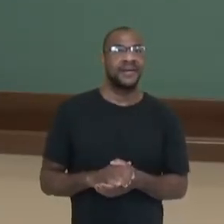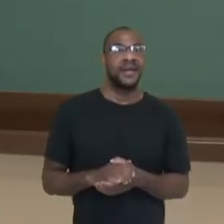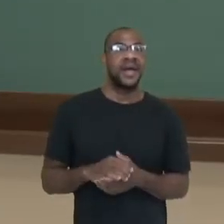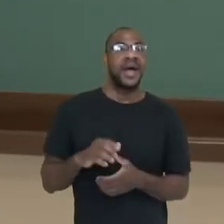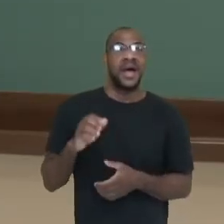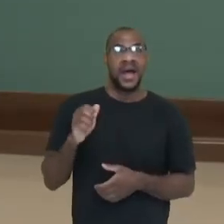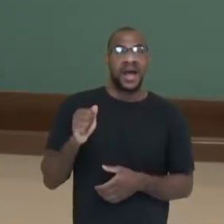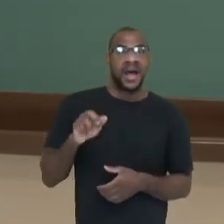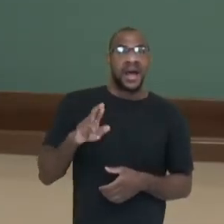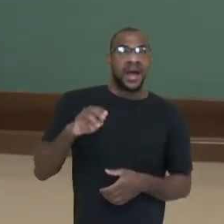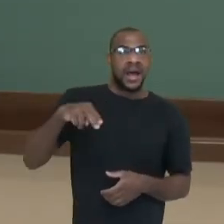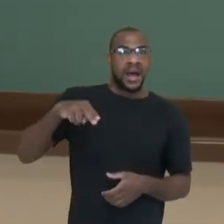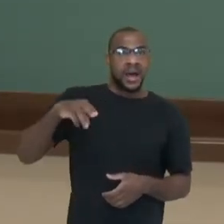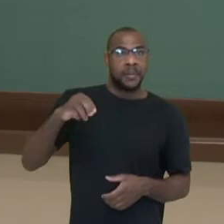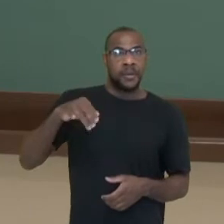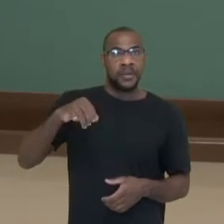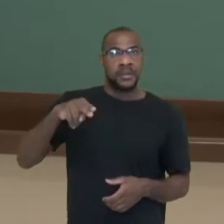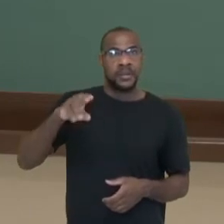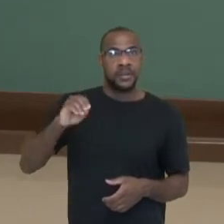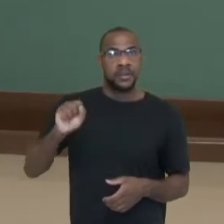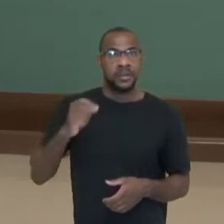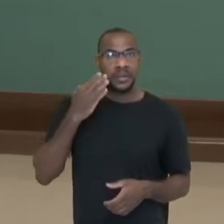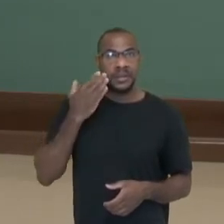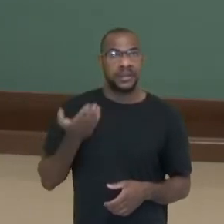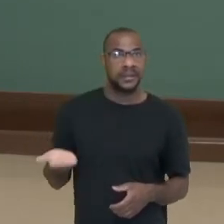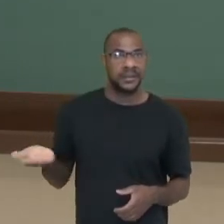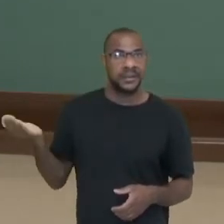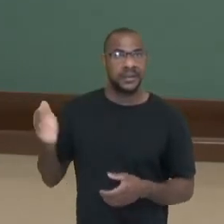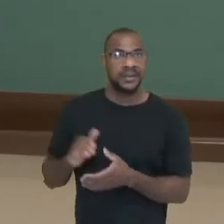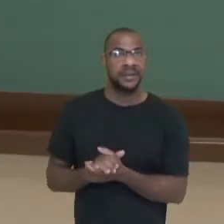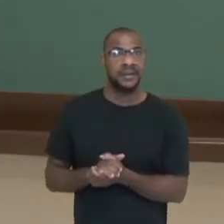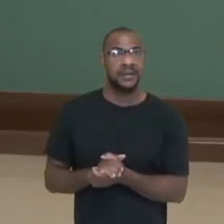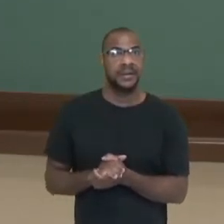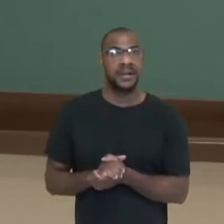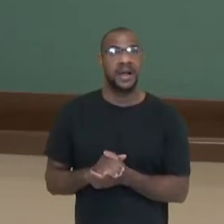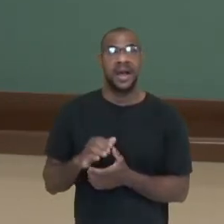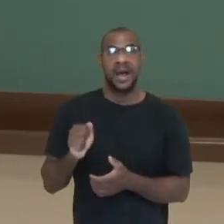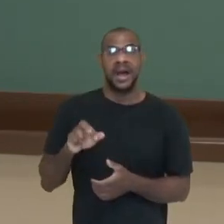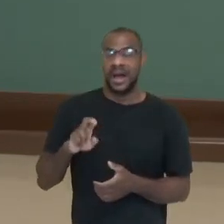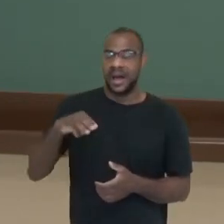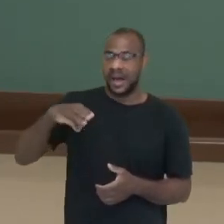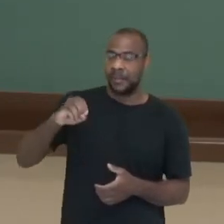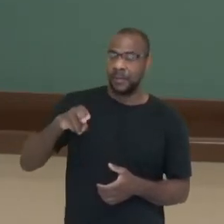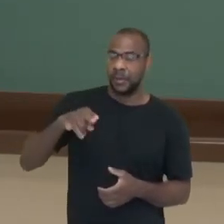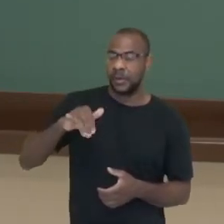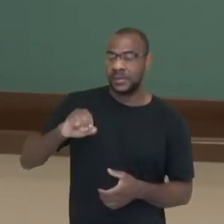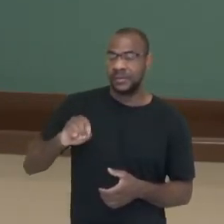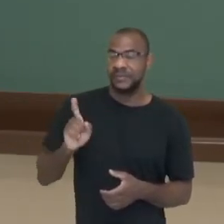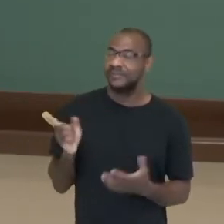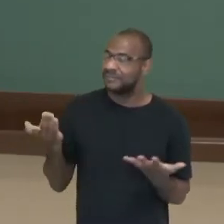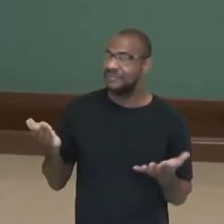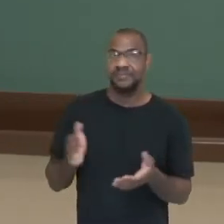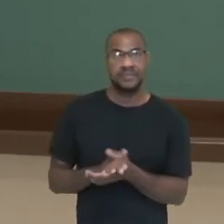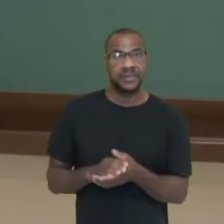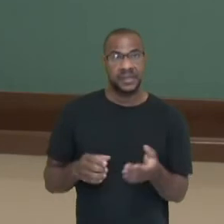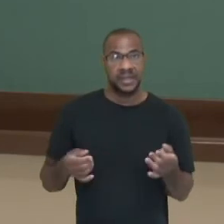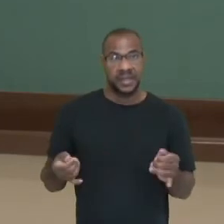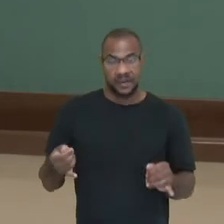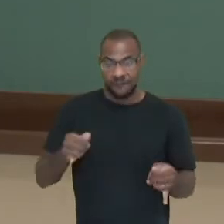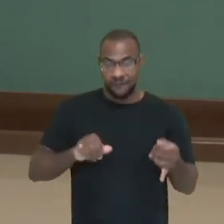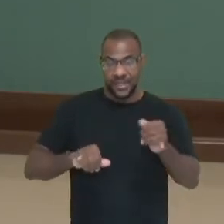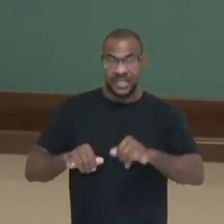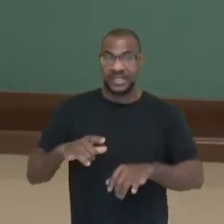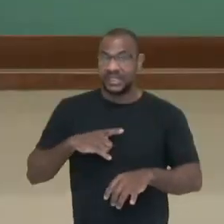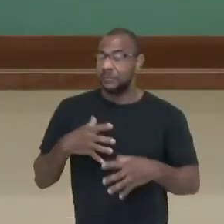harmônicos, ó, para você ter uma noção, o harmônico aqui para física tem muita